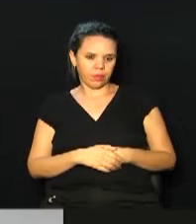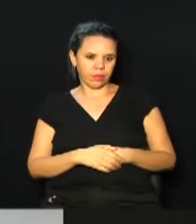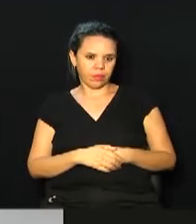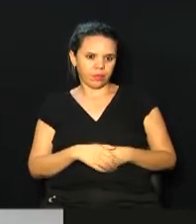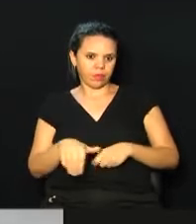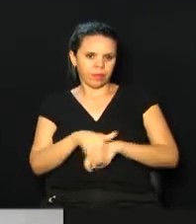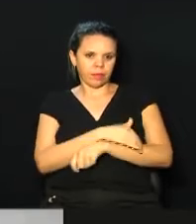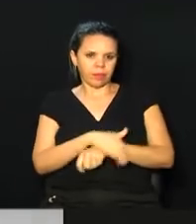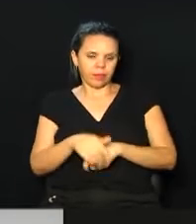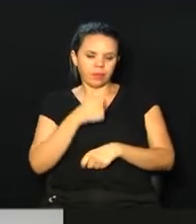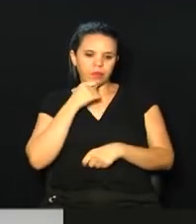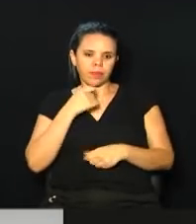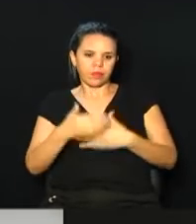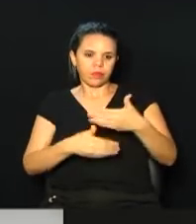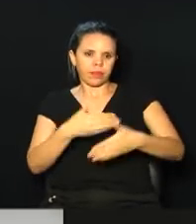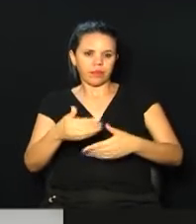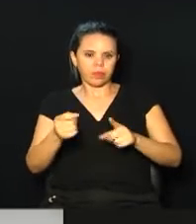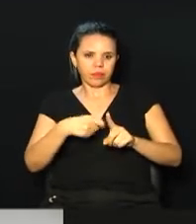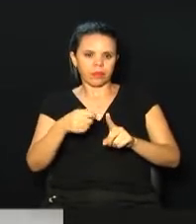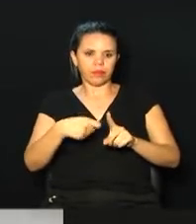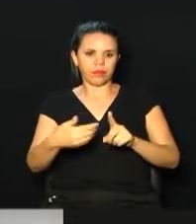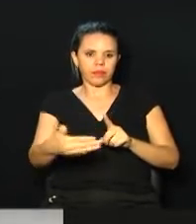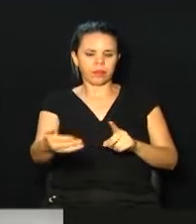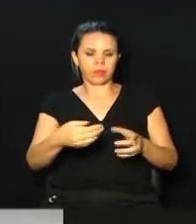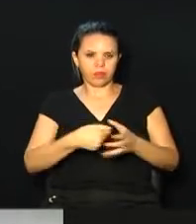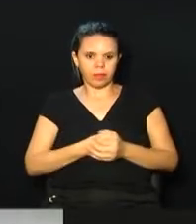rua ainda nos próximos meses,